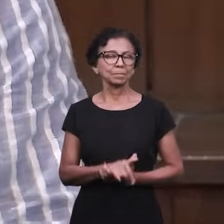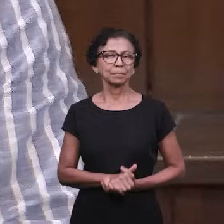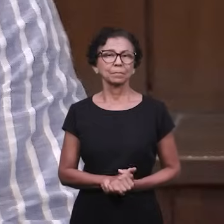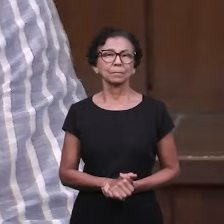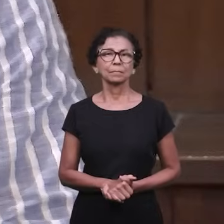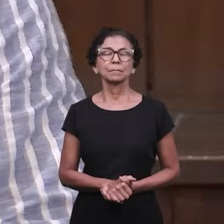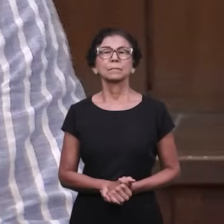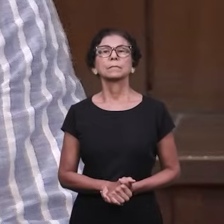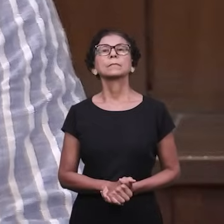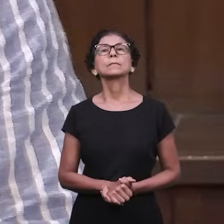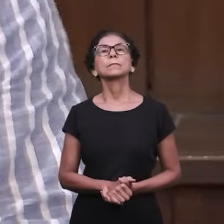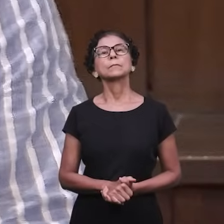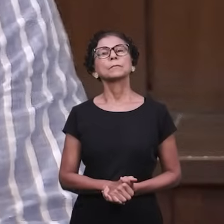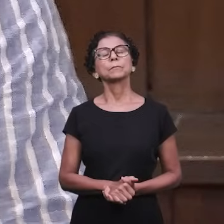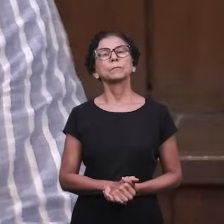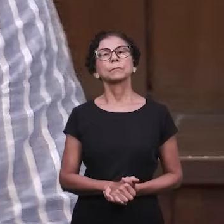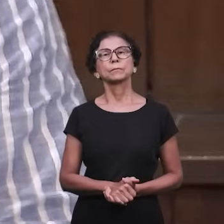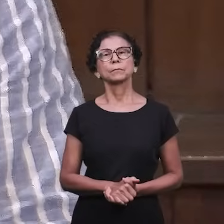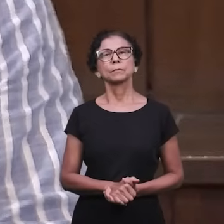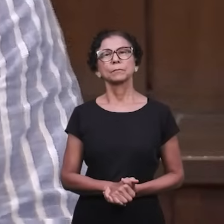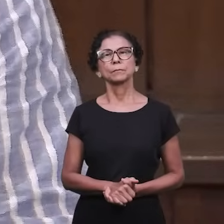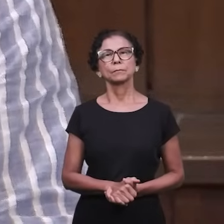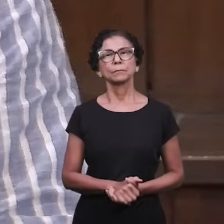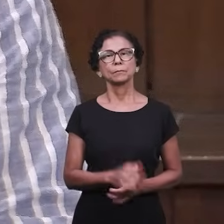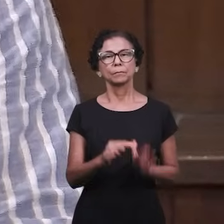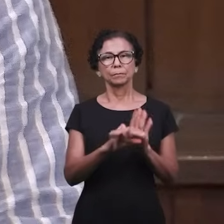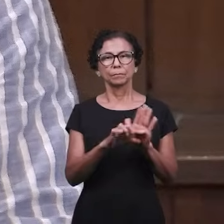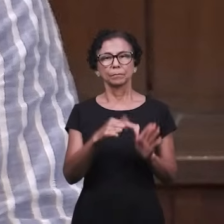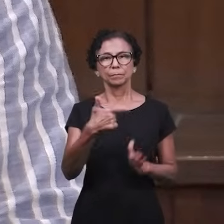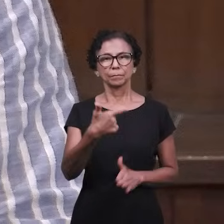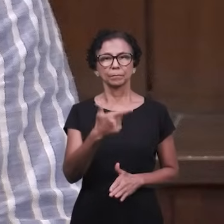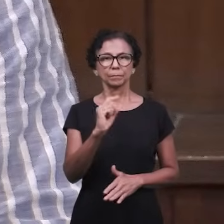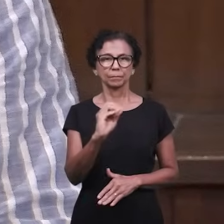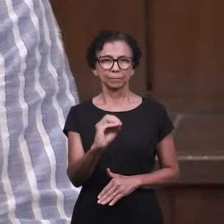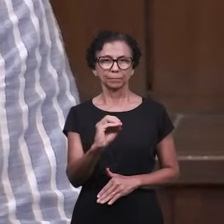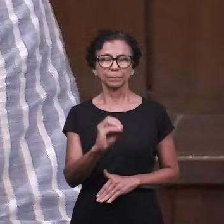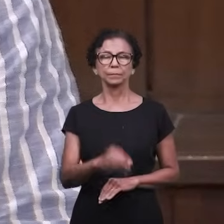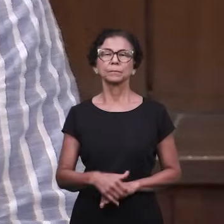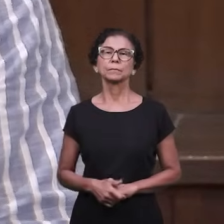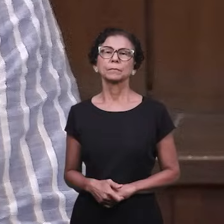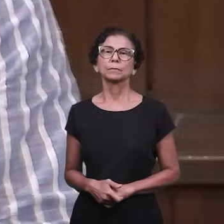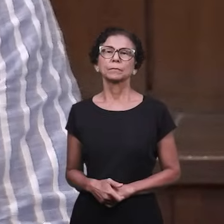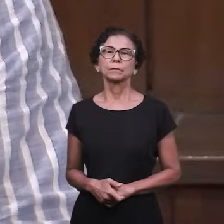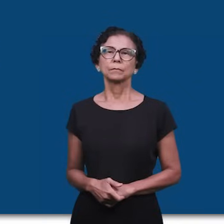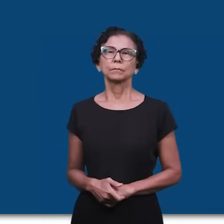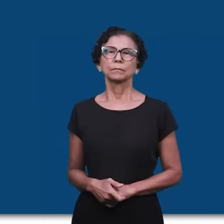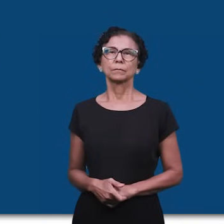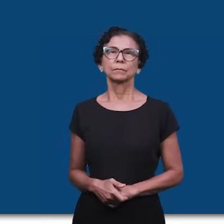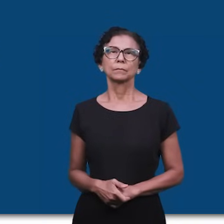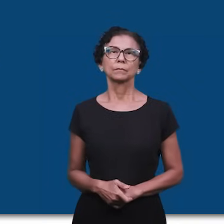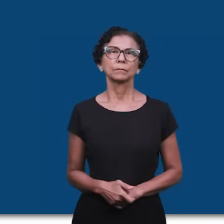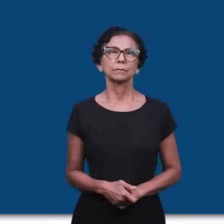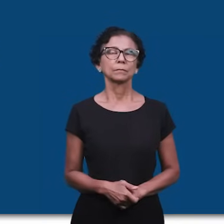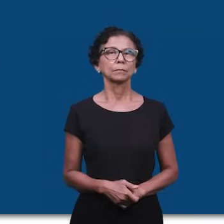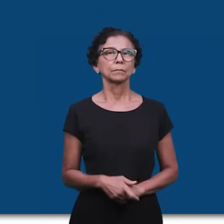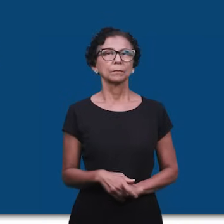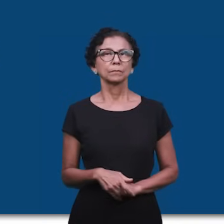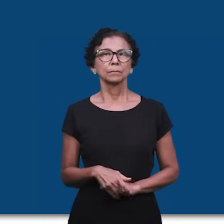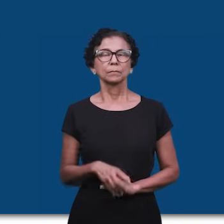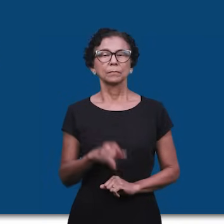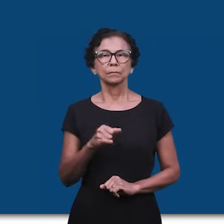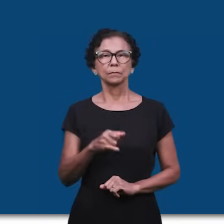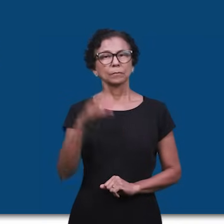situação, e o texto ainda, o versículo 20, né? Versículo 20 diz: e se o Senhor